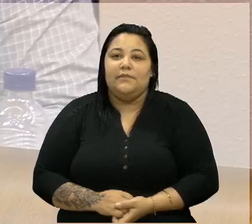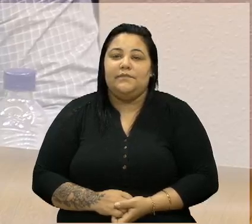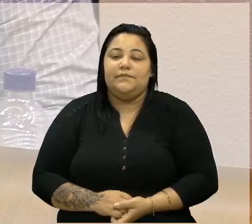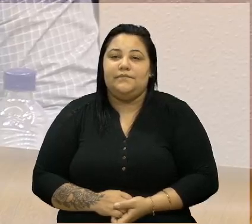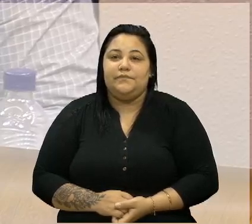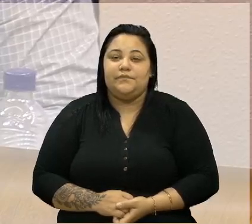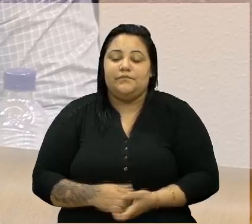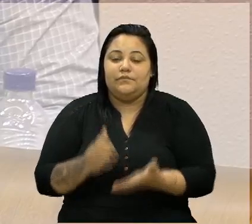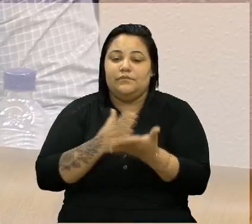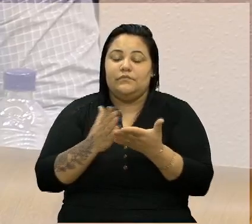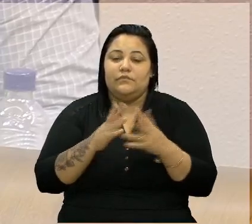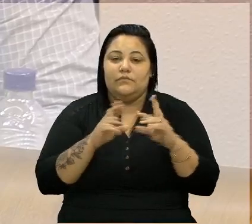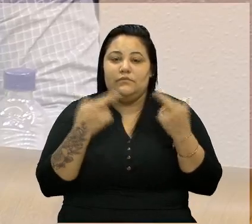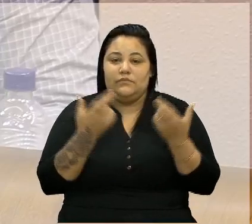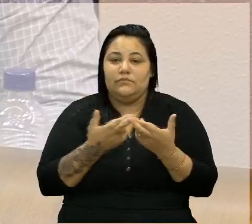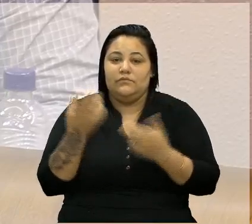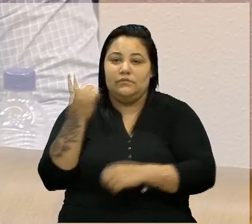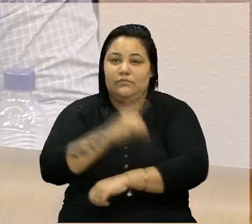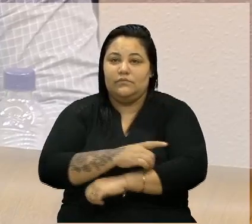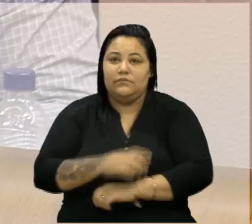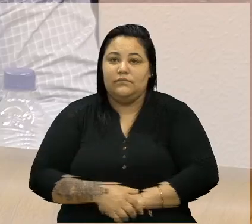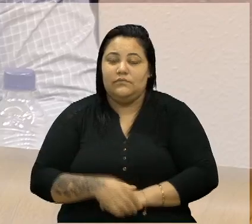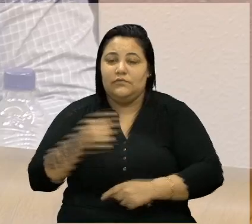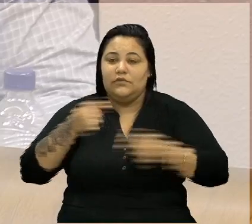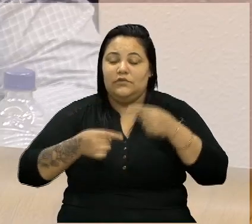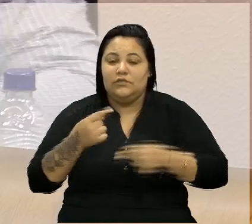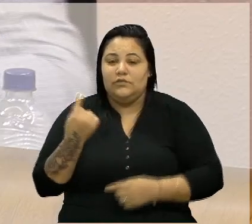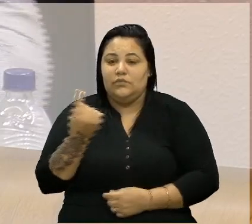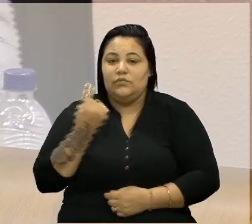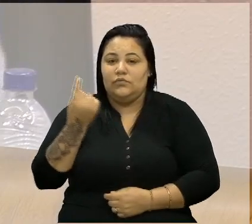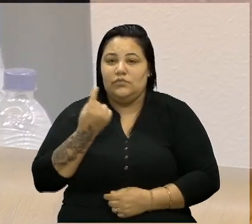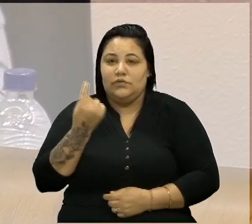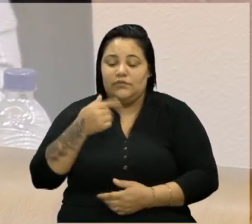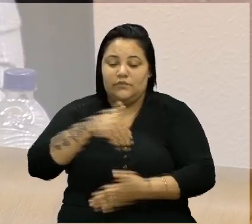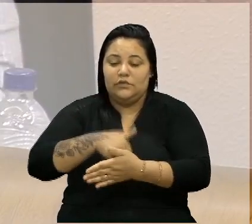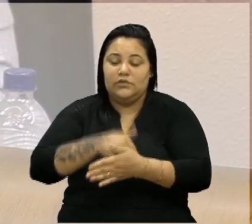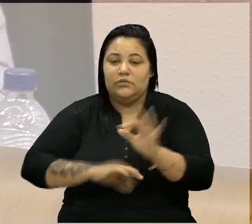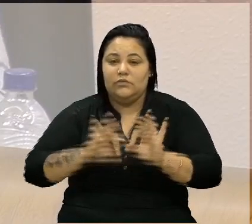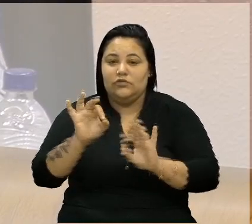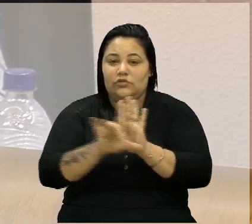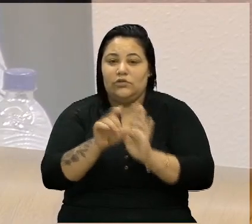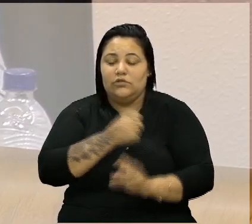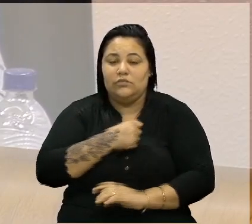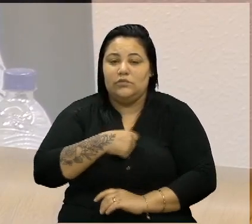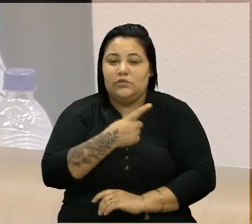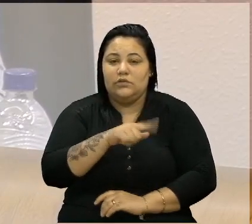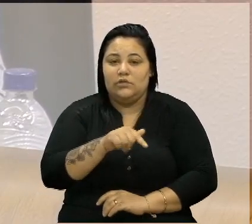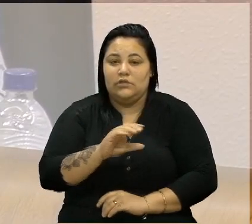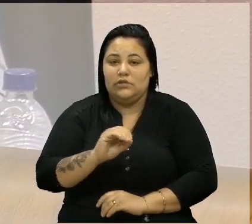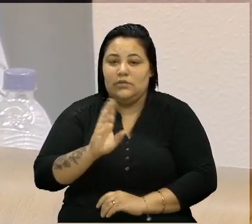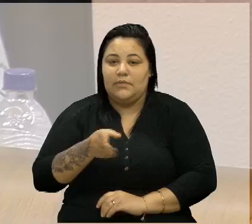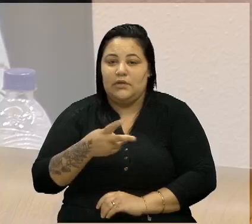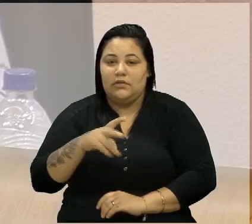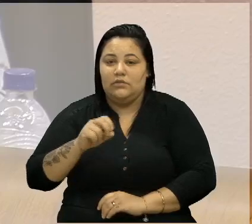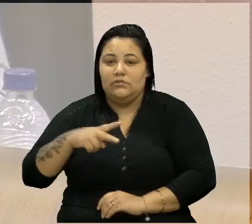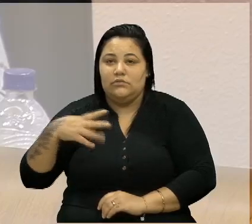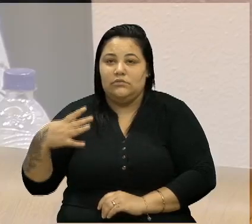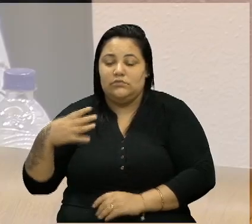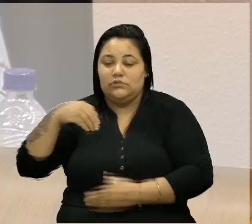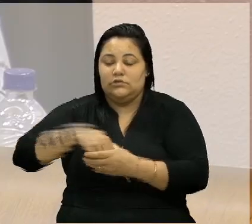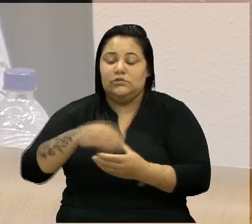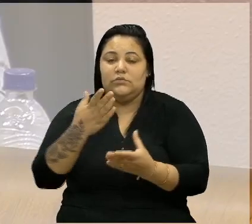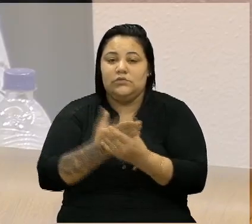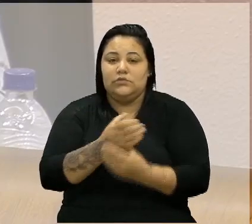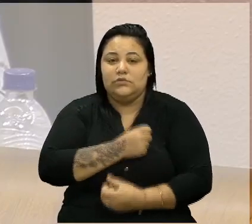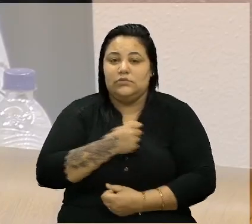Passamos à ordem do dia. Em discussão única e votação, o projeto de lei número 170/2024, contido no